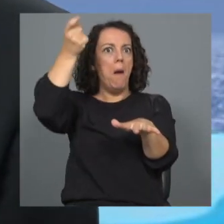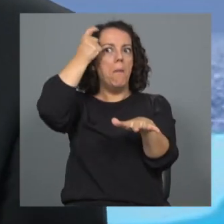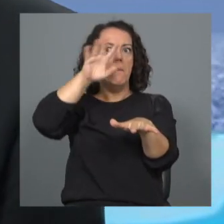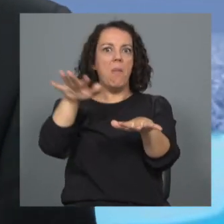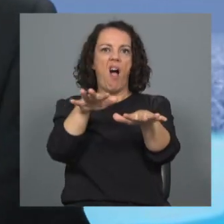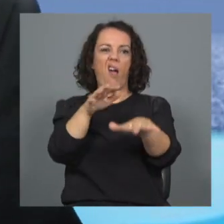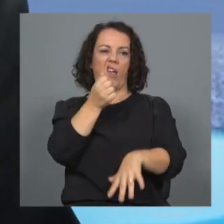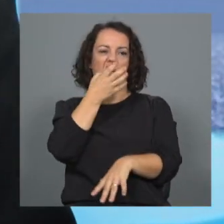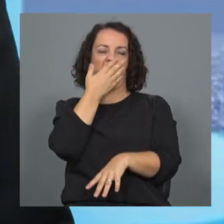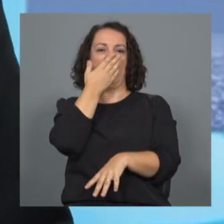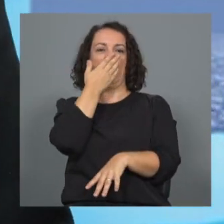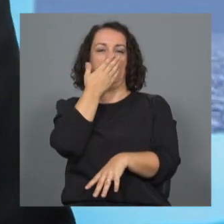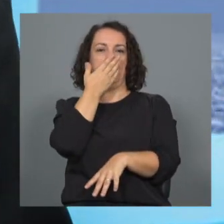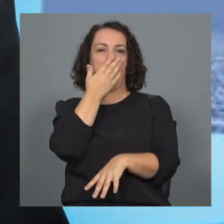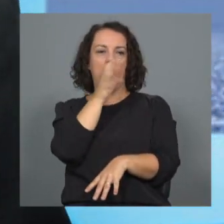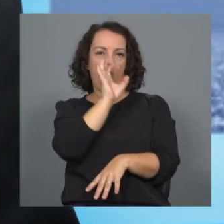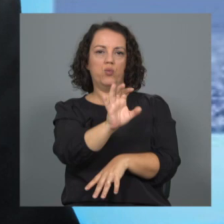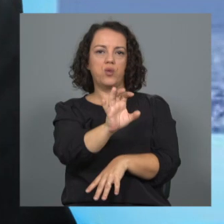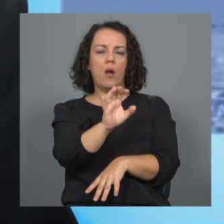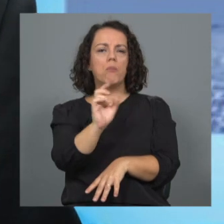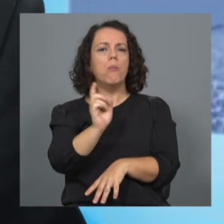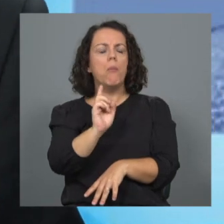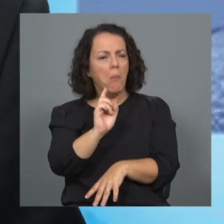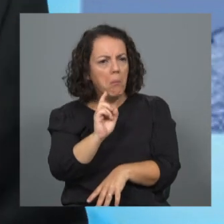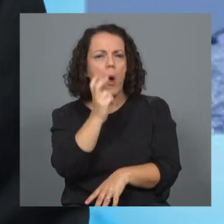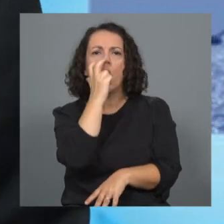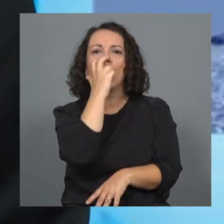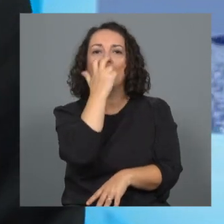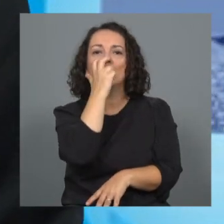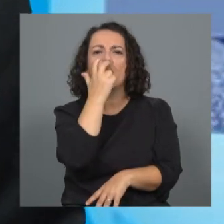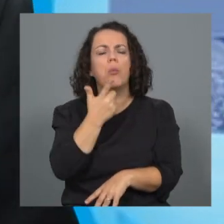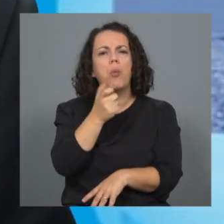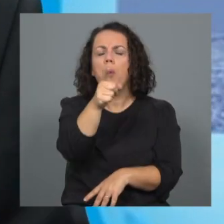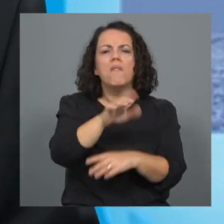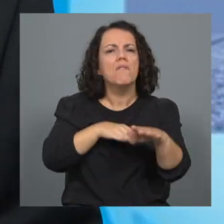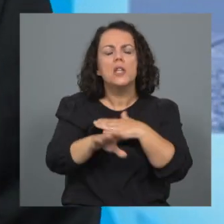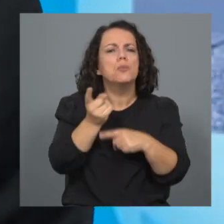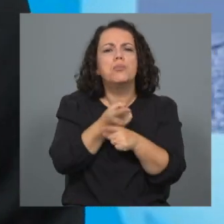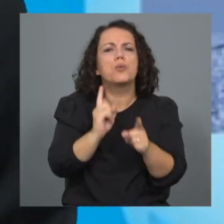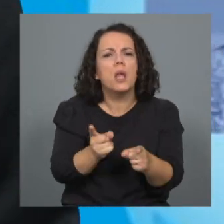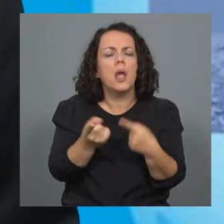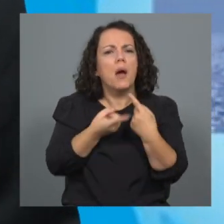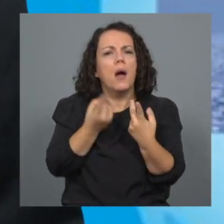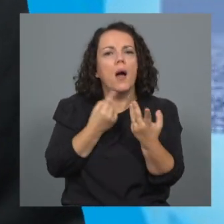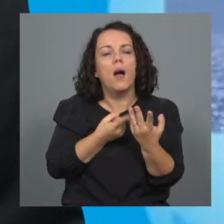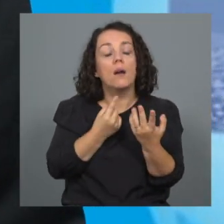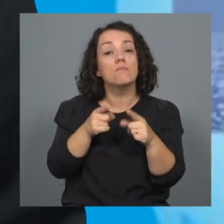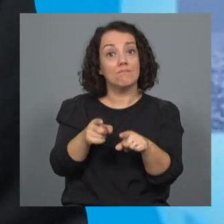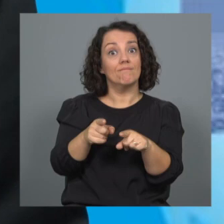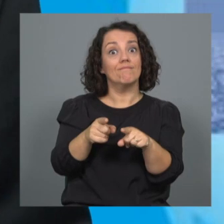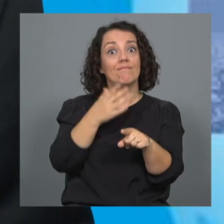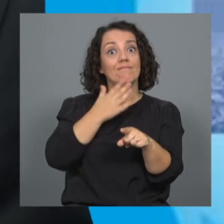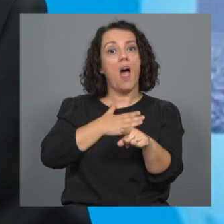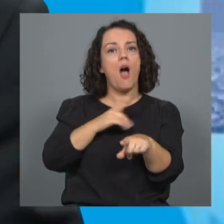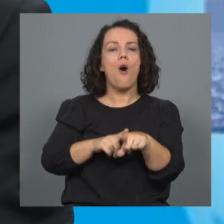olha ele, é assim, é sabe, mas não estavam curiosidade em perceber mas porquê que faz isso? E eu acho que isso muitas vezes o nosso testemunho,